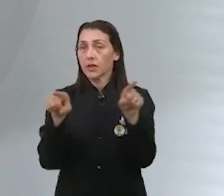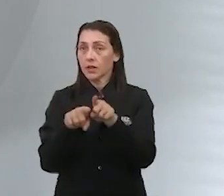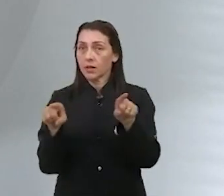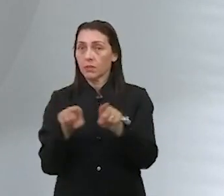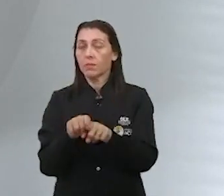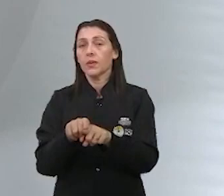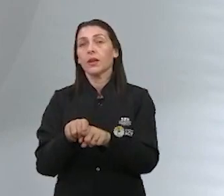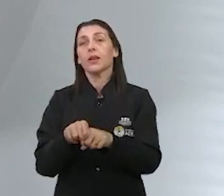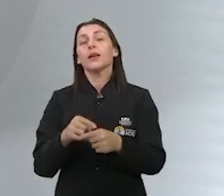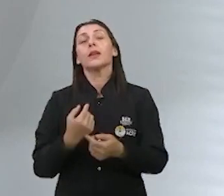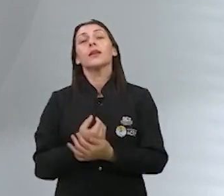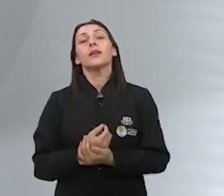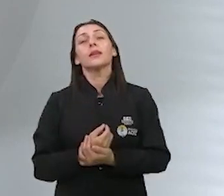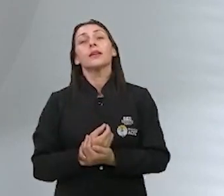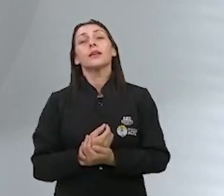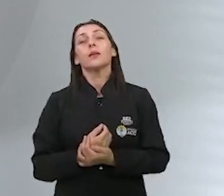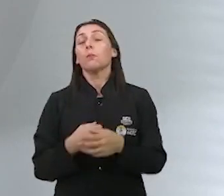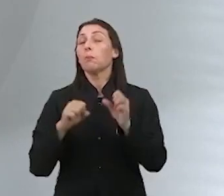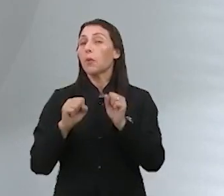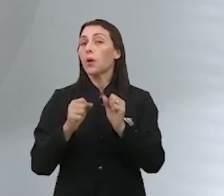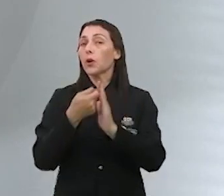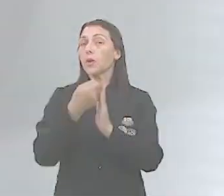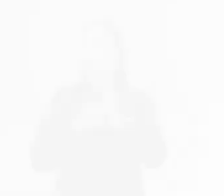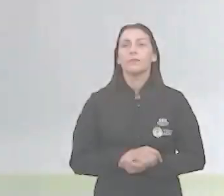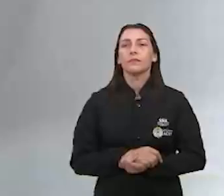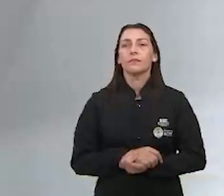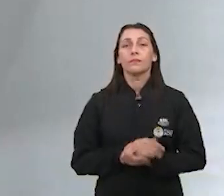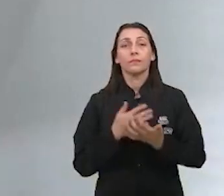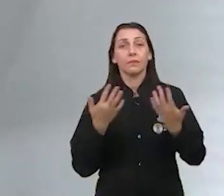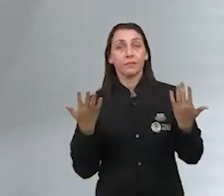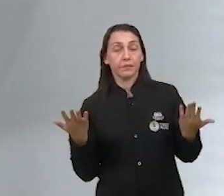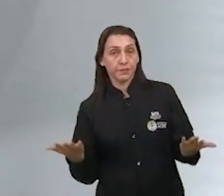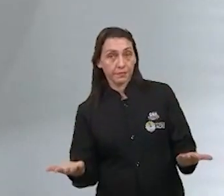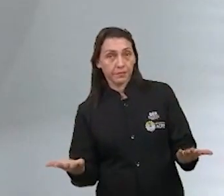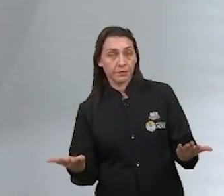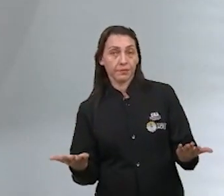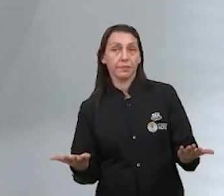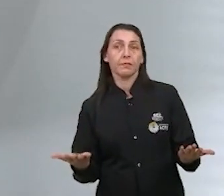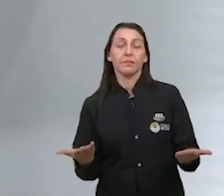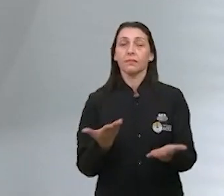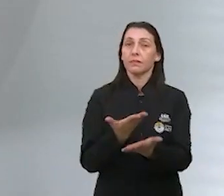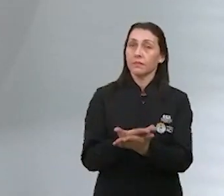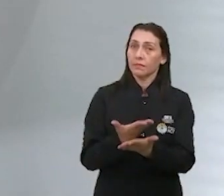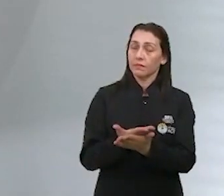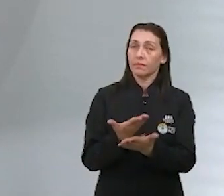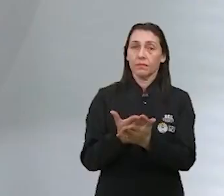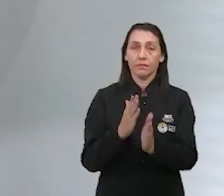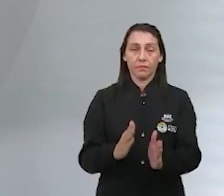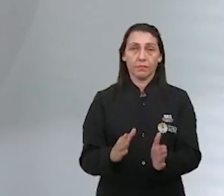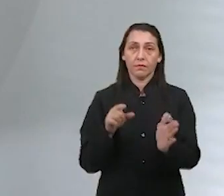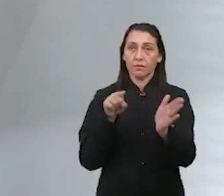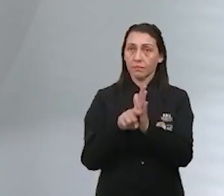é a questão de ciência da natureza, e pode ser um tema de redação. Pessoal, era isso. Terminamos com a